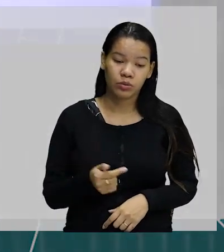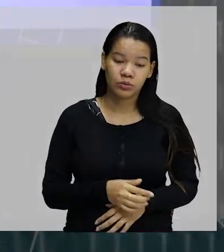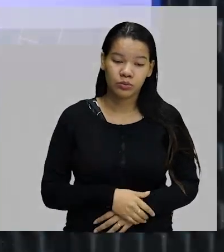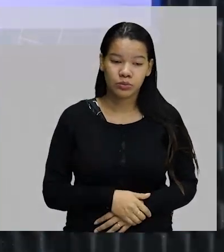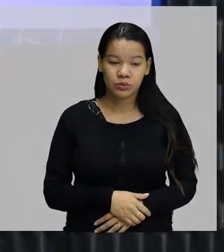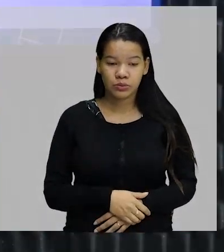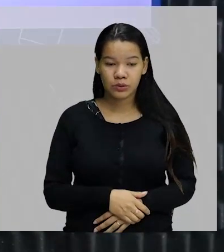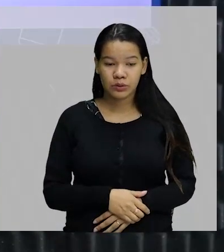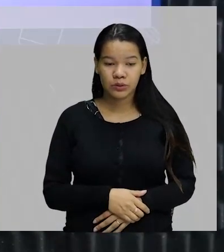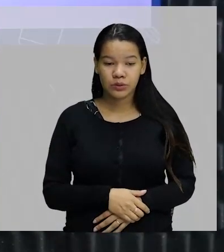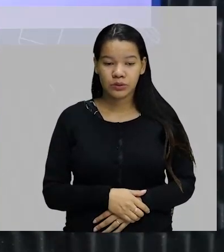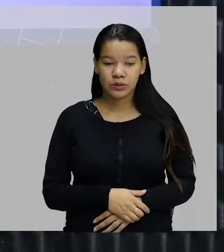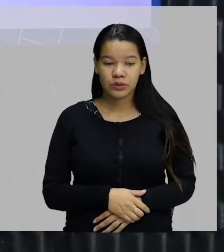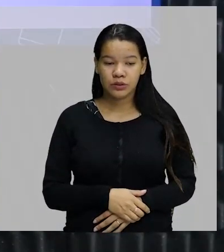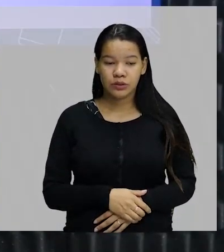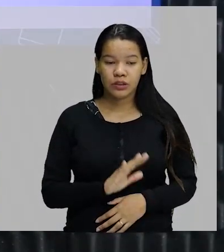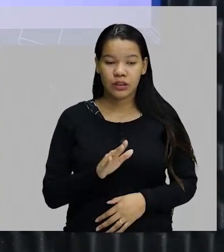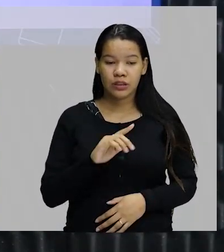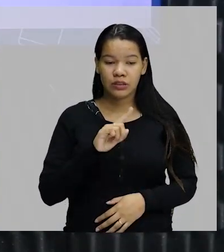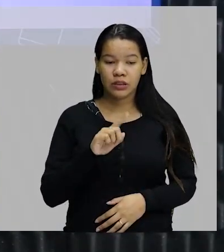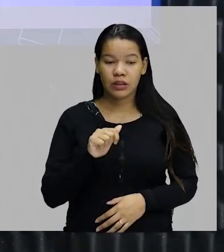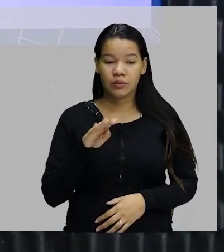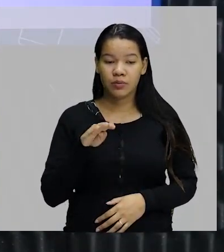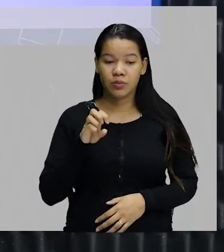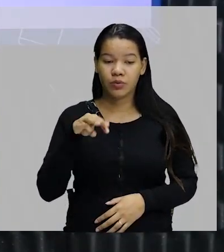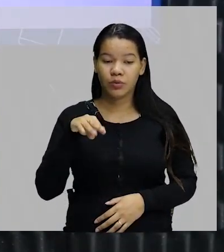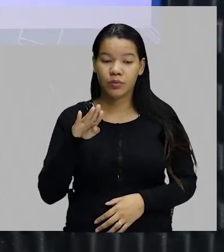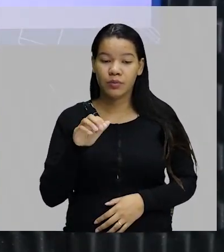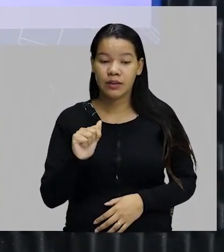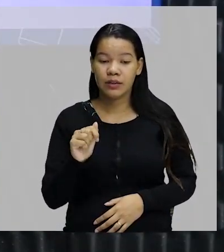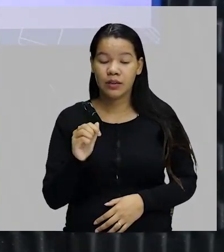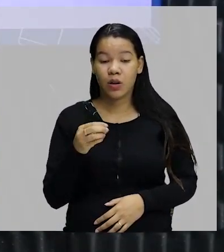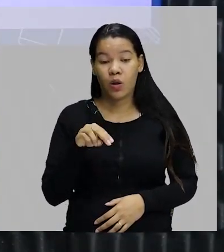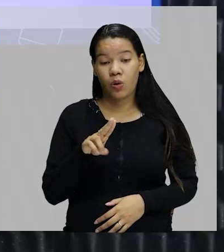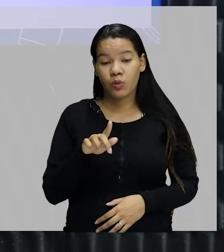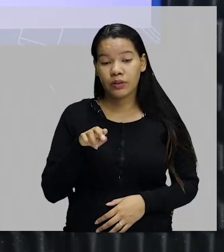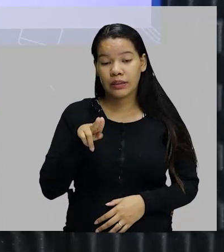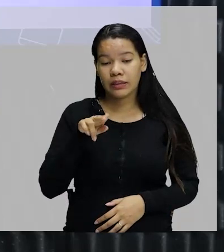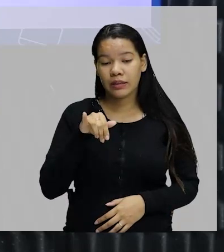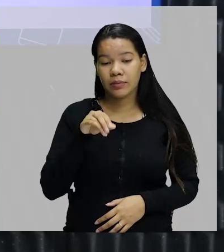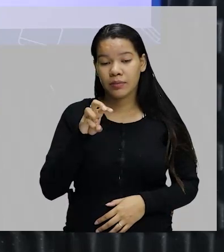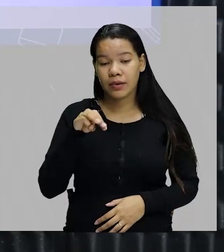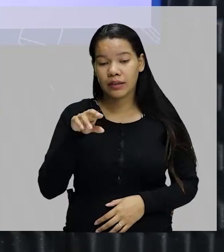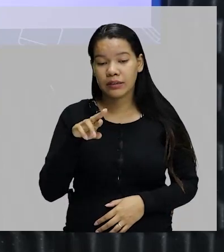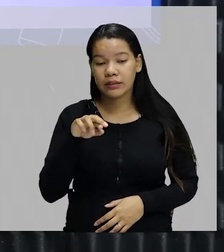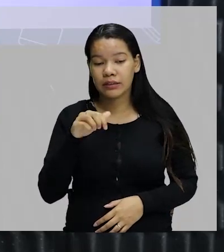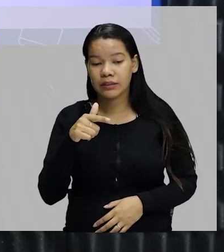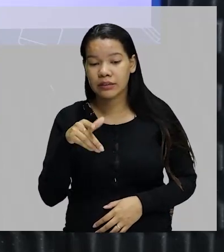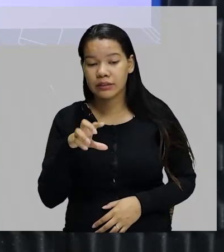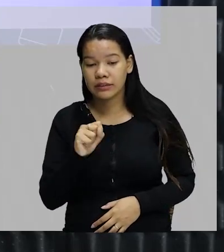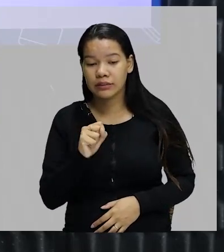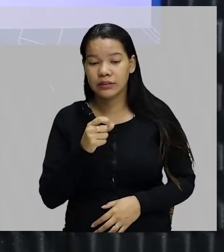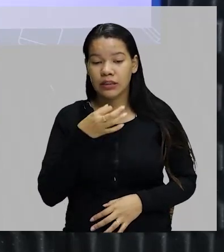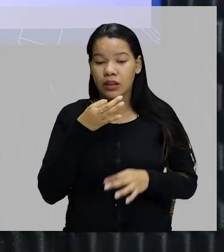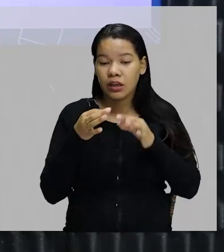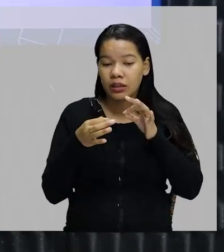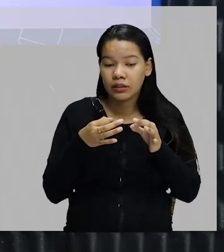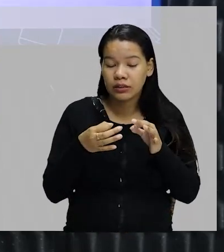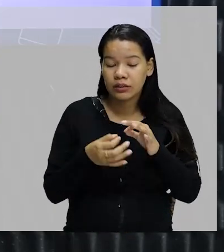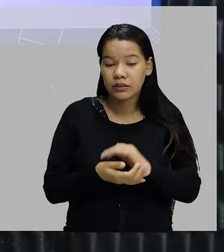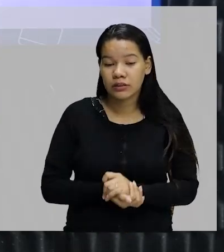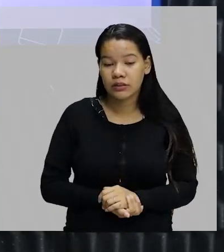tá? Zabumba ou Guimarães, vamos entrar agora nos sotaques. O sotaque de Zabumba ou